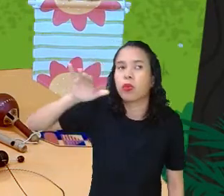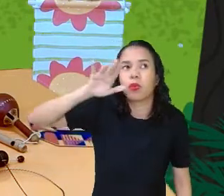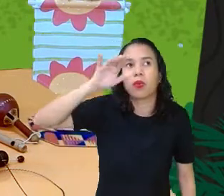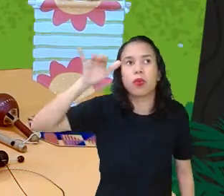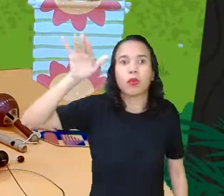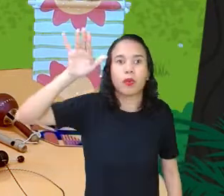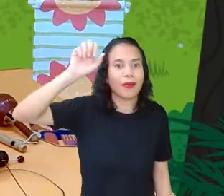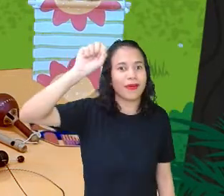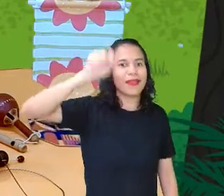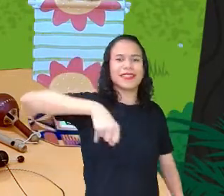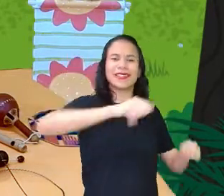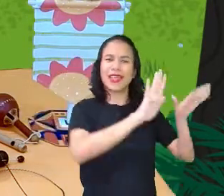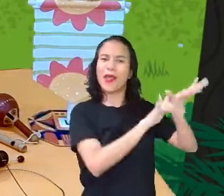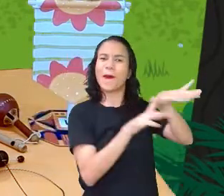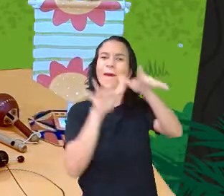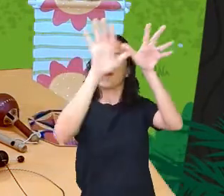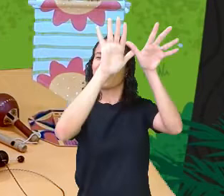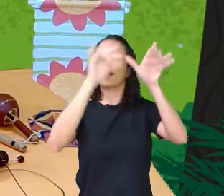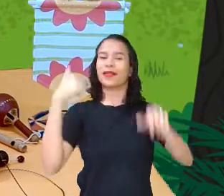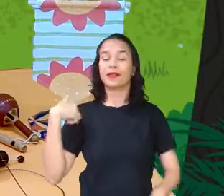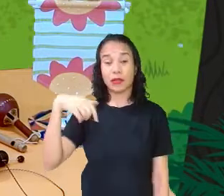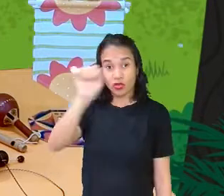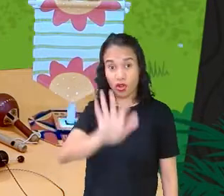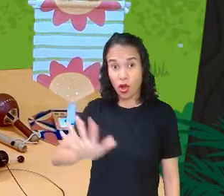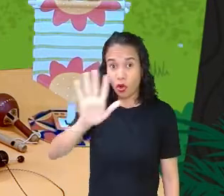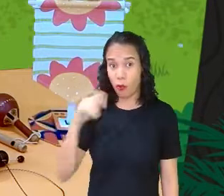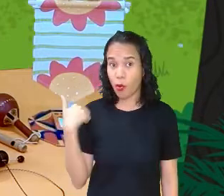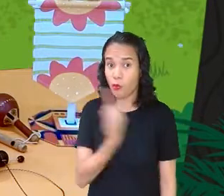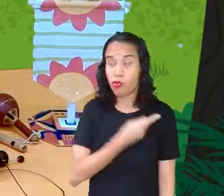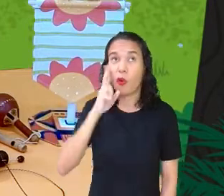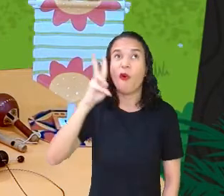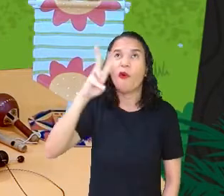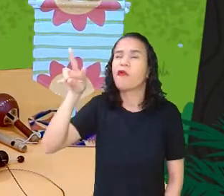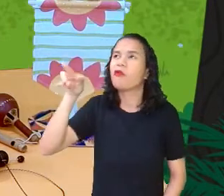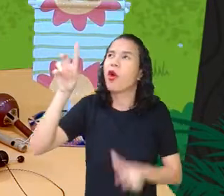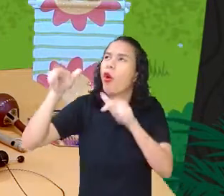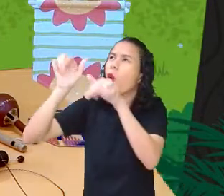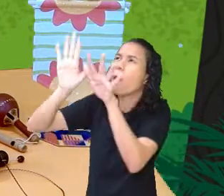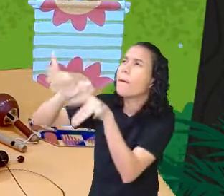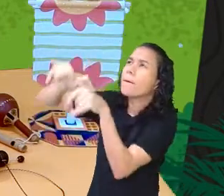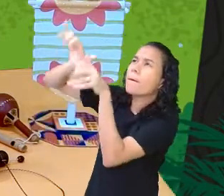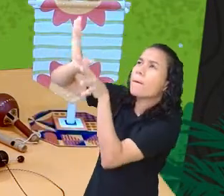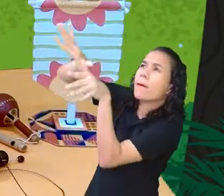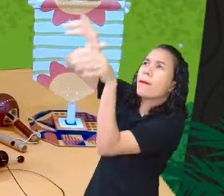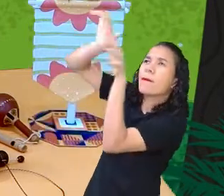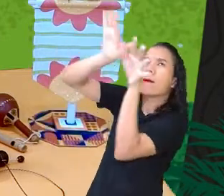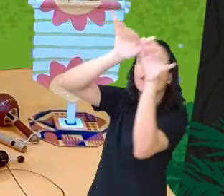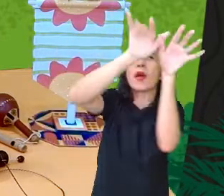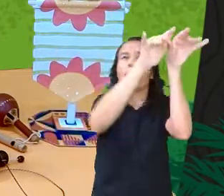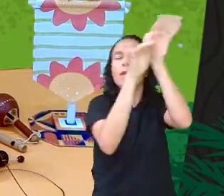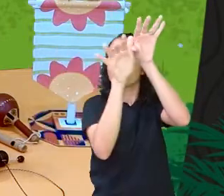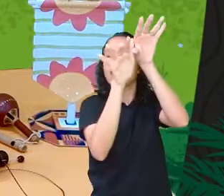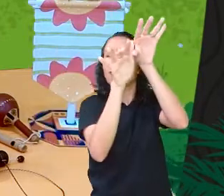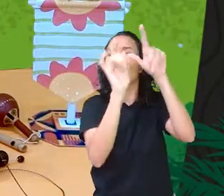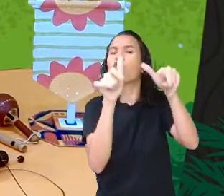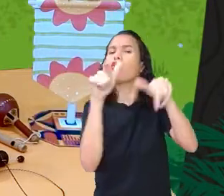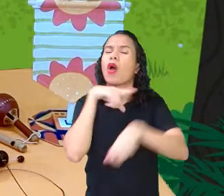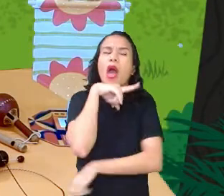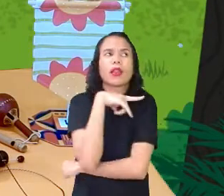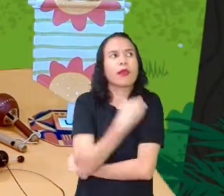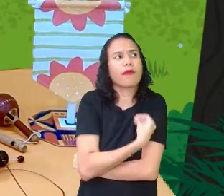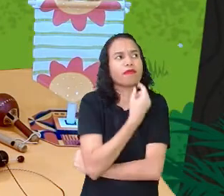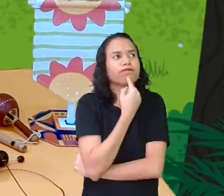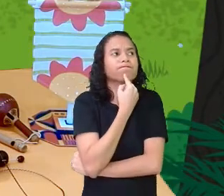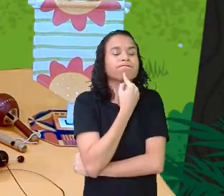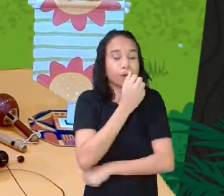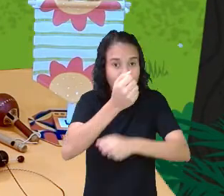Exatamente, lembra um pássaro. E geralmente nós encontramos pássaros onde? Onde é que geralmente os pássaros devem estar?